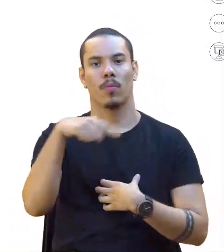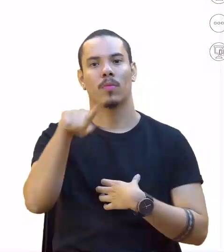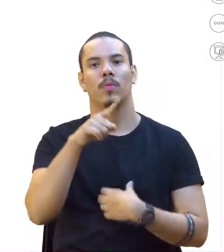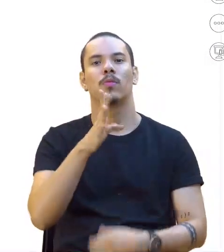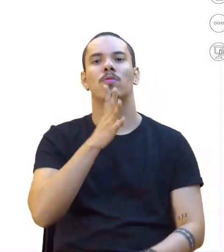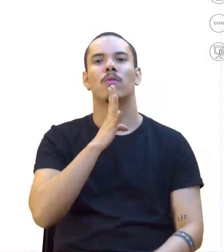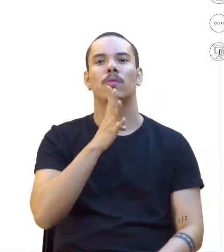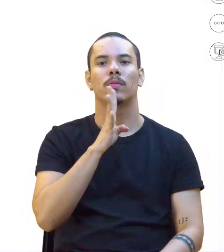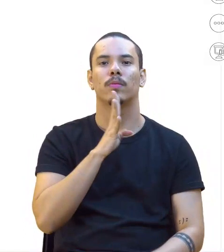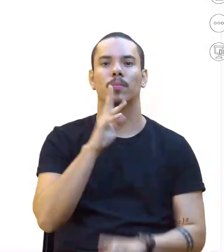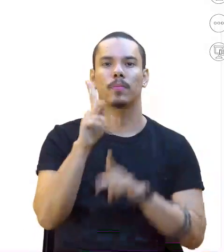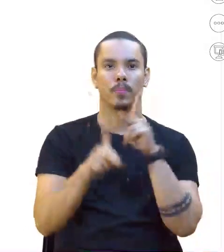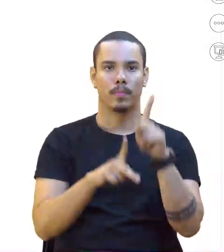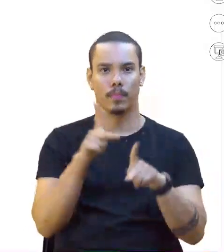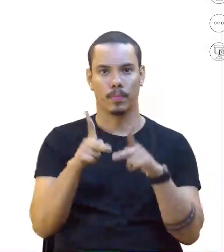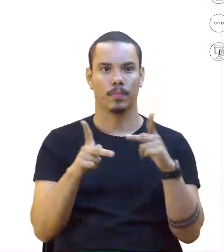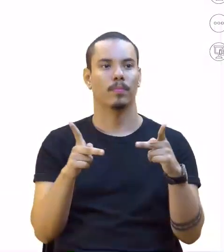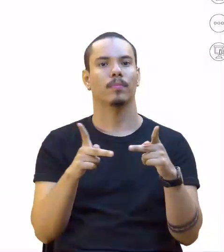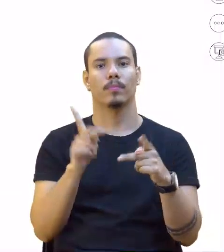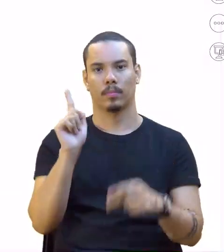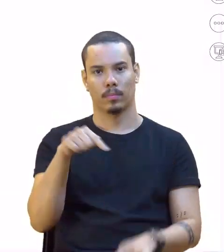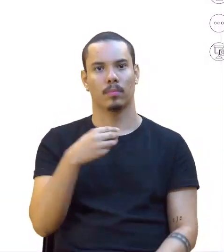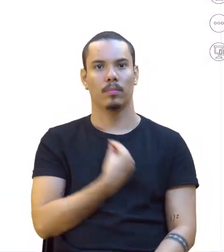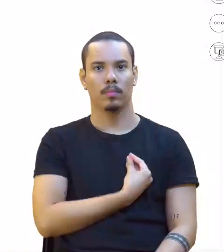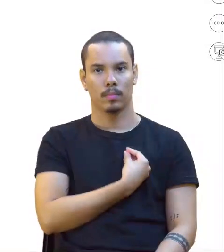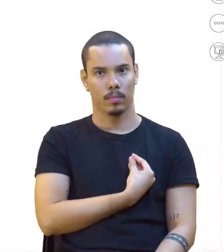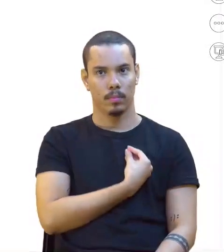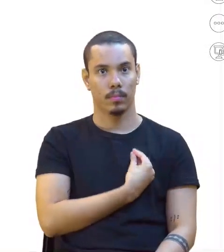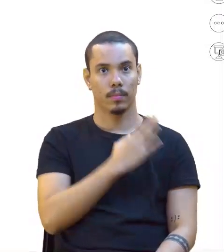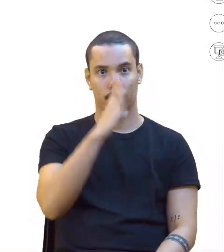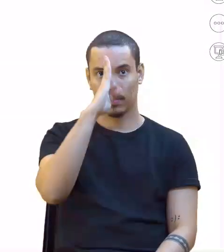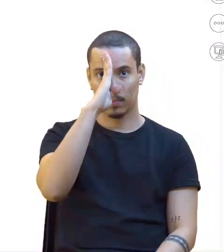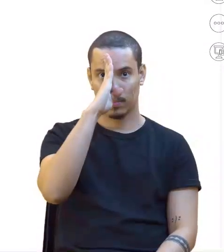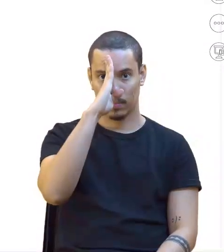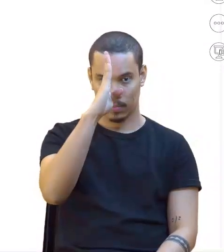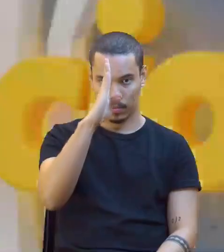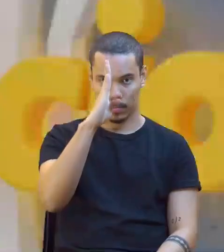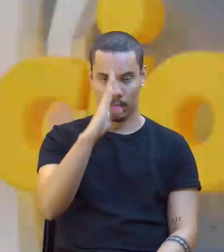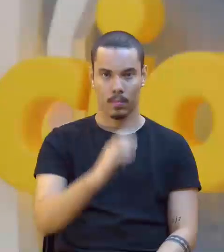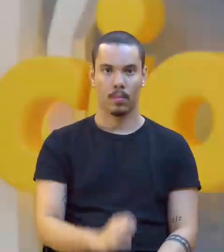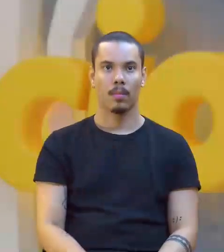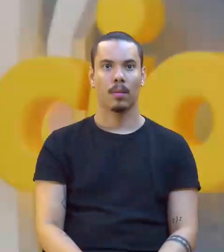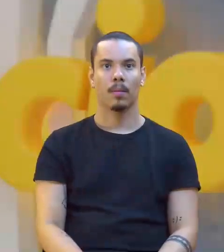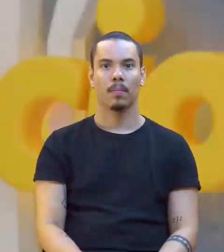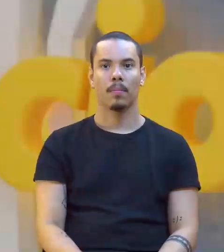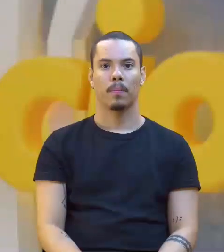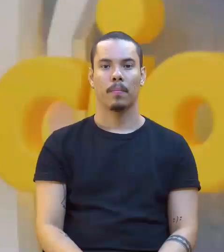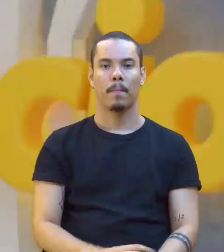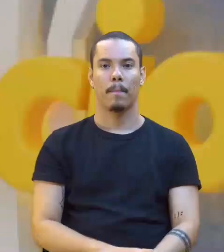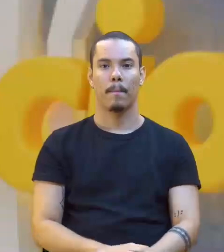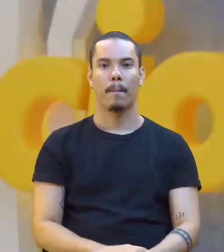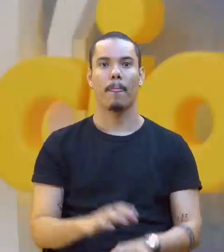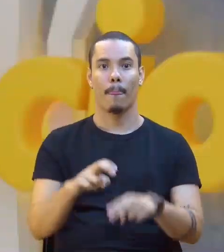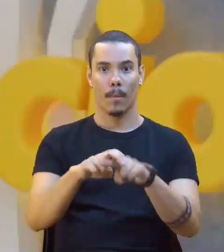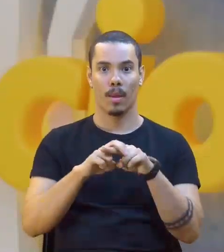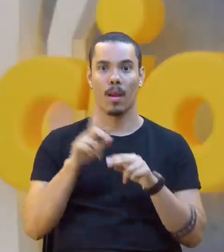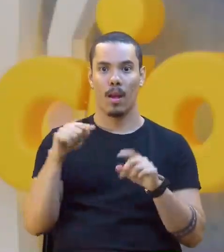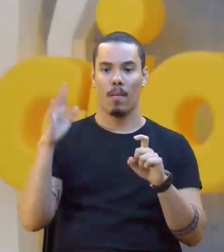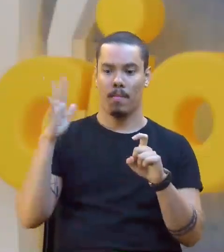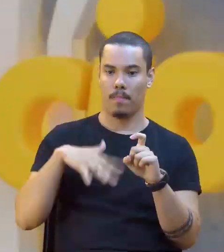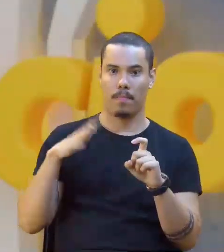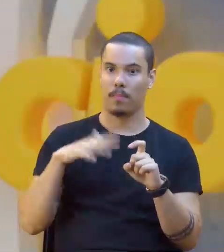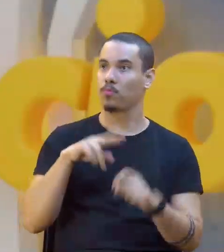popular, né? Que é muito presente. Por isso que é uma lenda. Por isso que é um mito, né? Ninguém